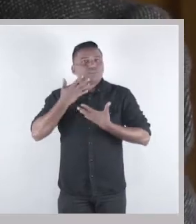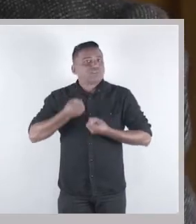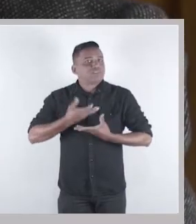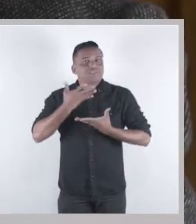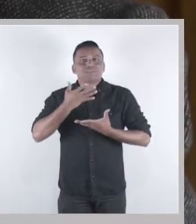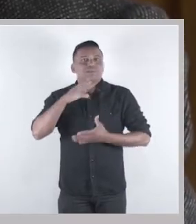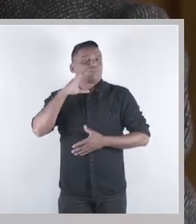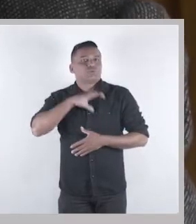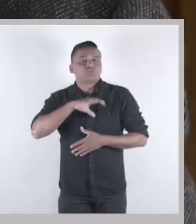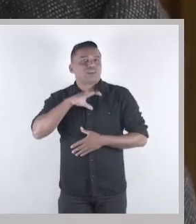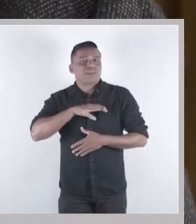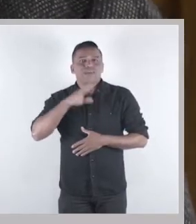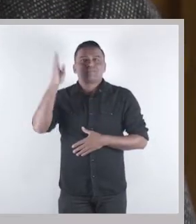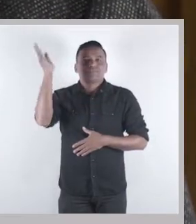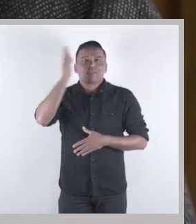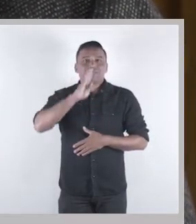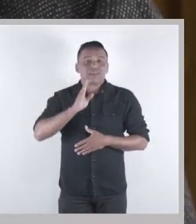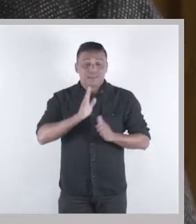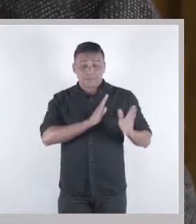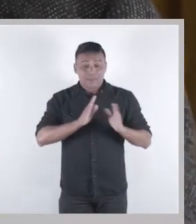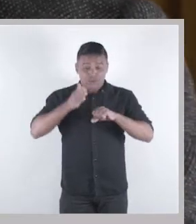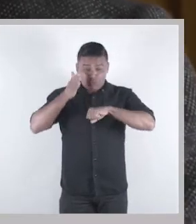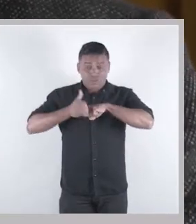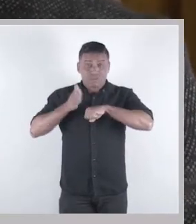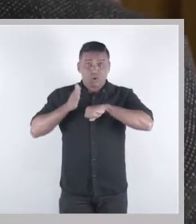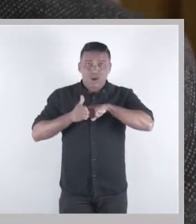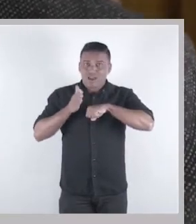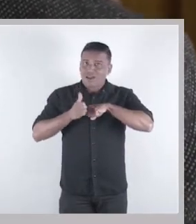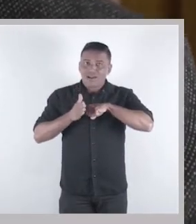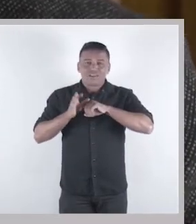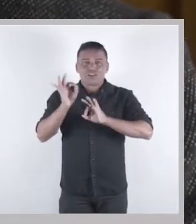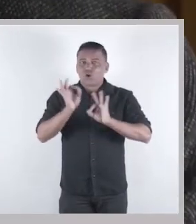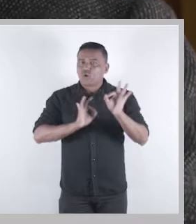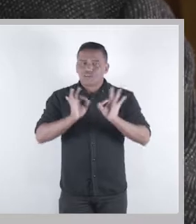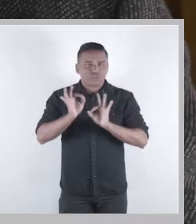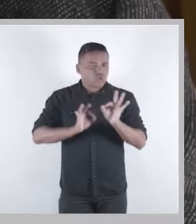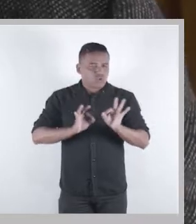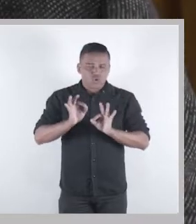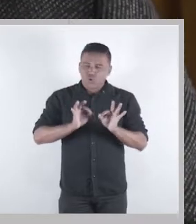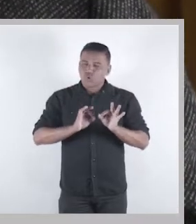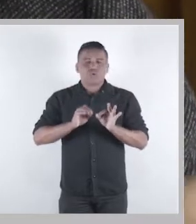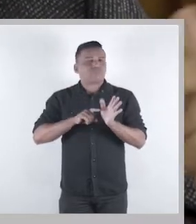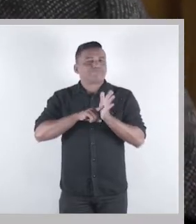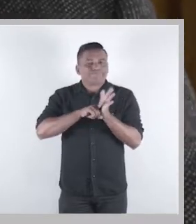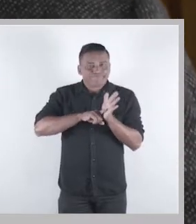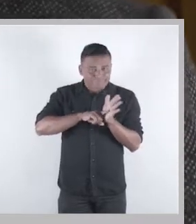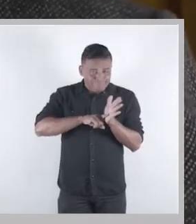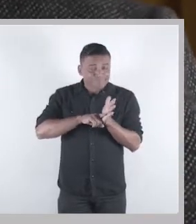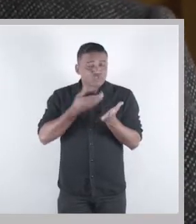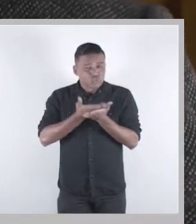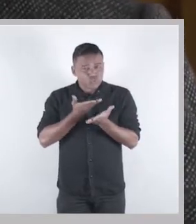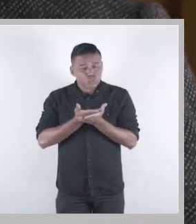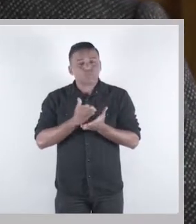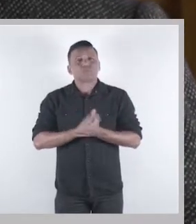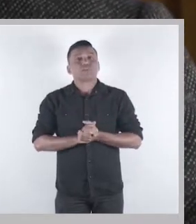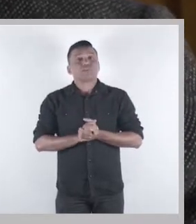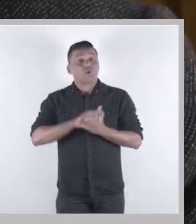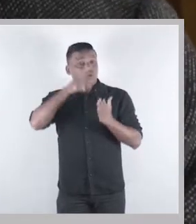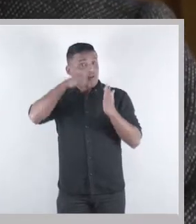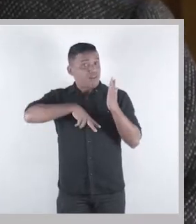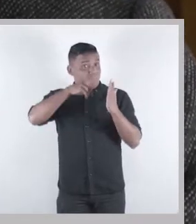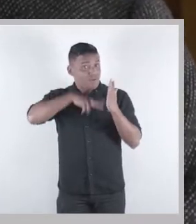organizou uma antologia E então assim a gente liga o nosso poema em português e ele em